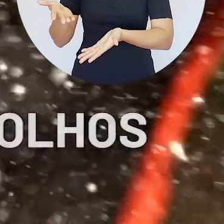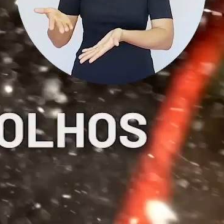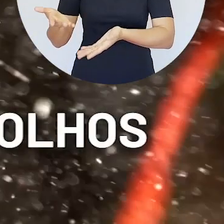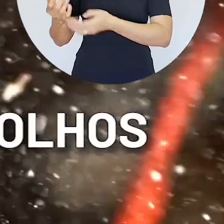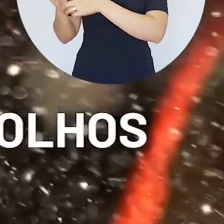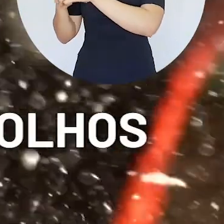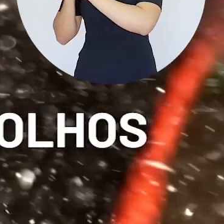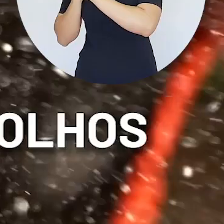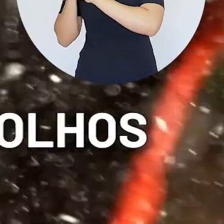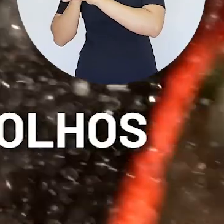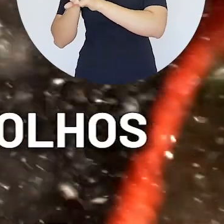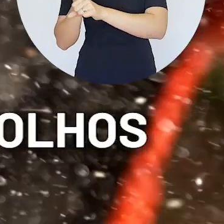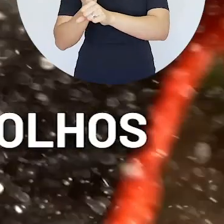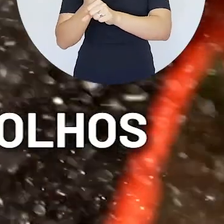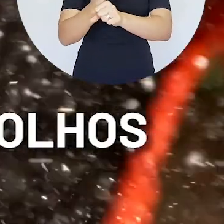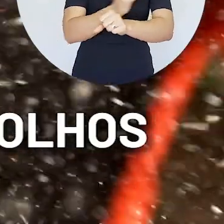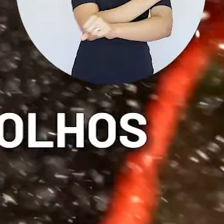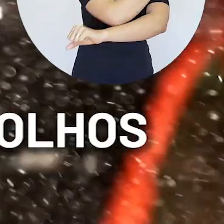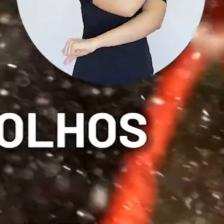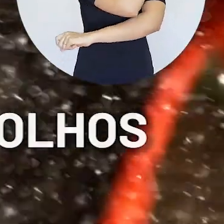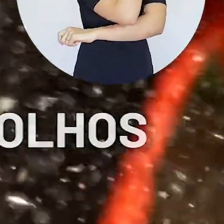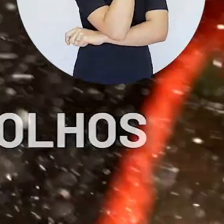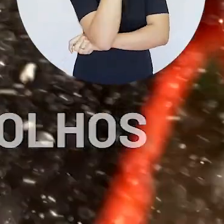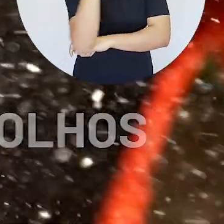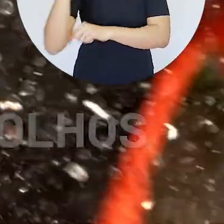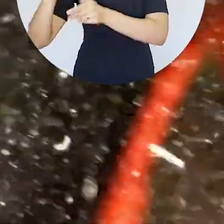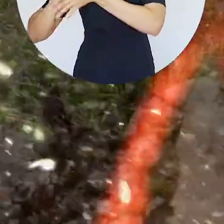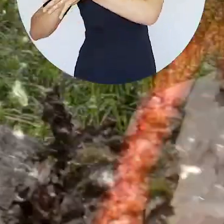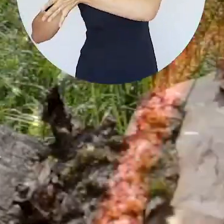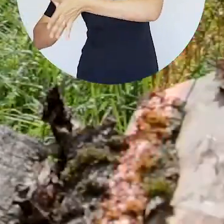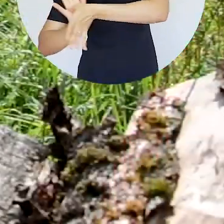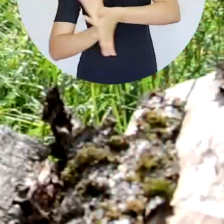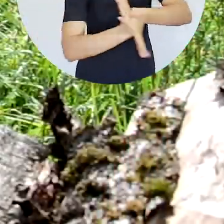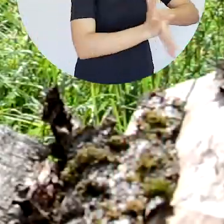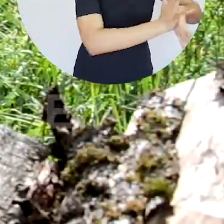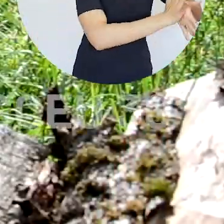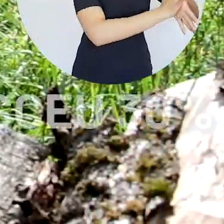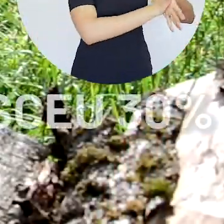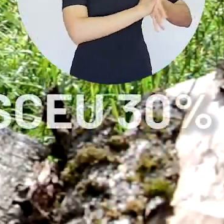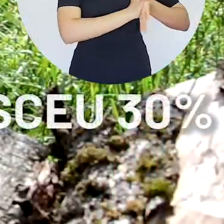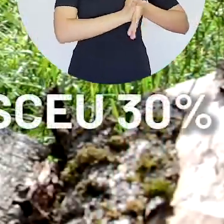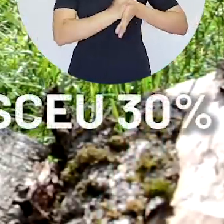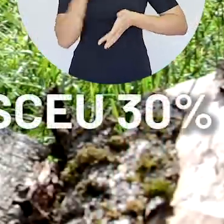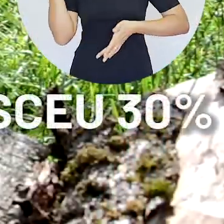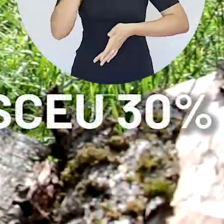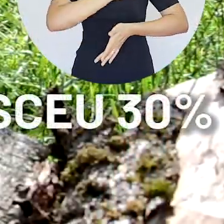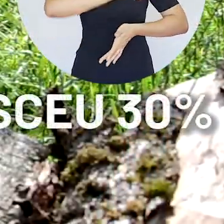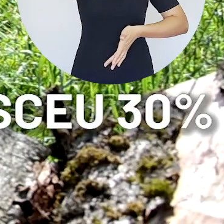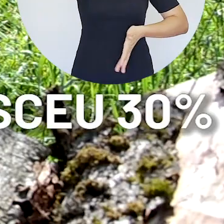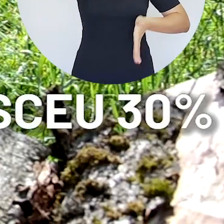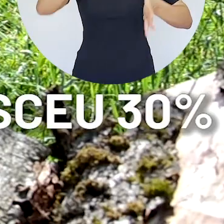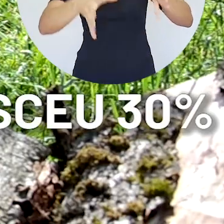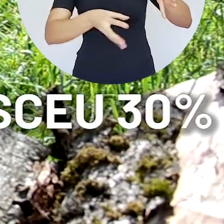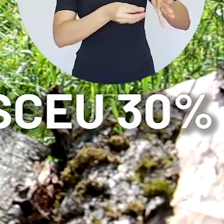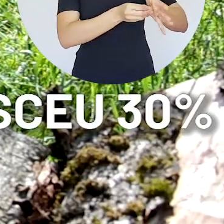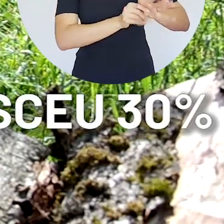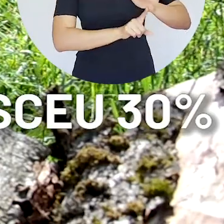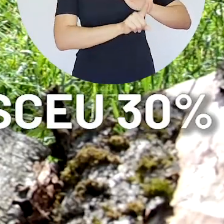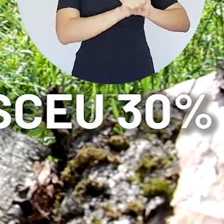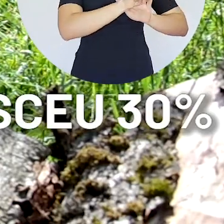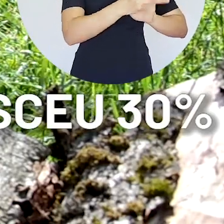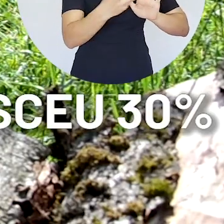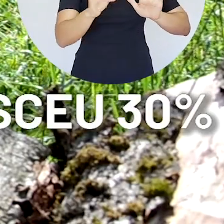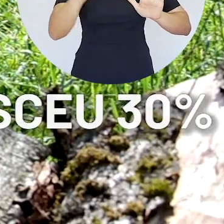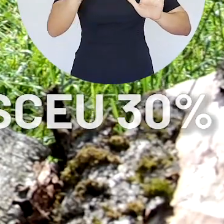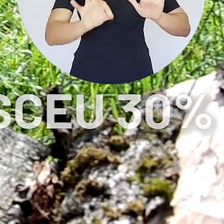após ano, nossas florestas são devastadas. Somente na Amazônia, o desmatamento cresceu 30% entre